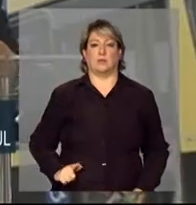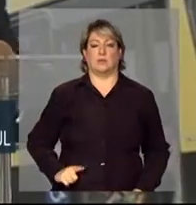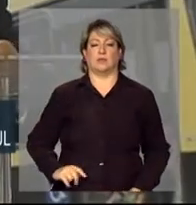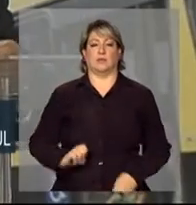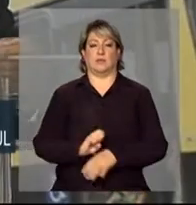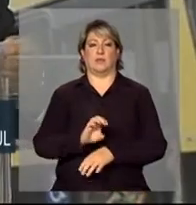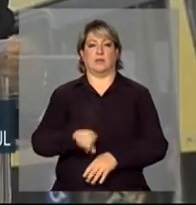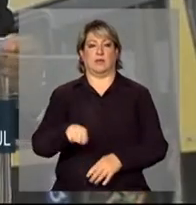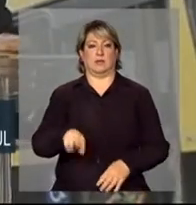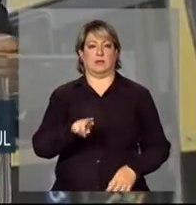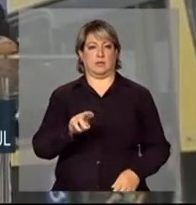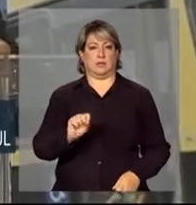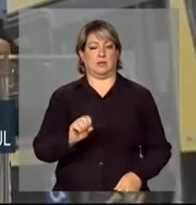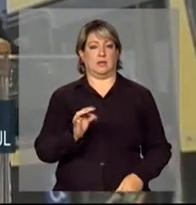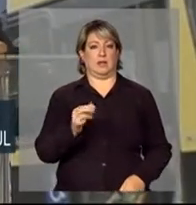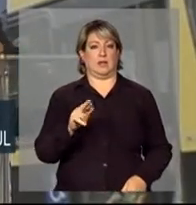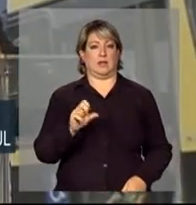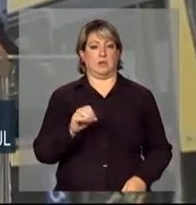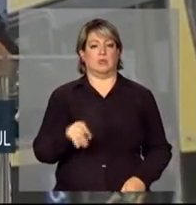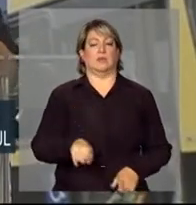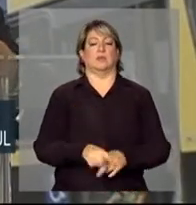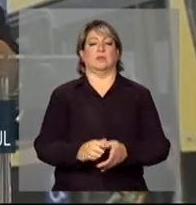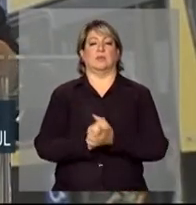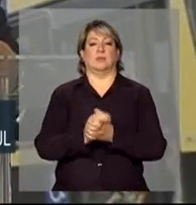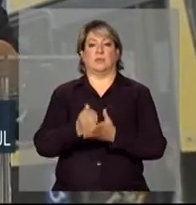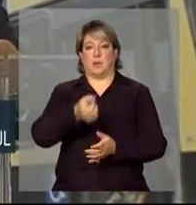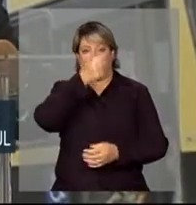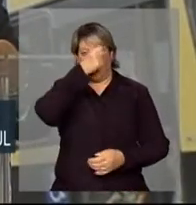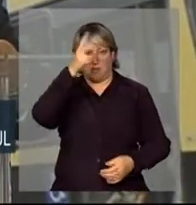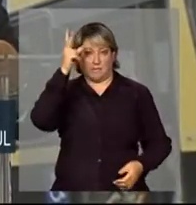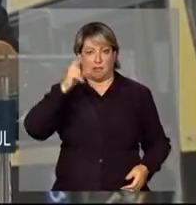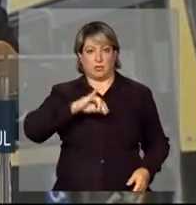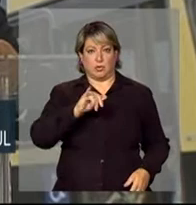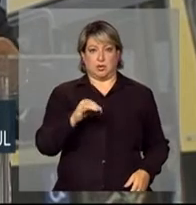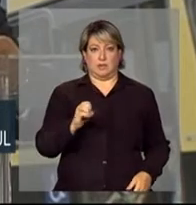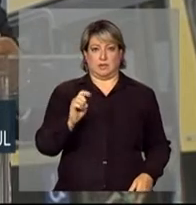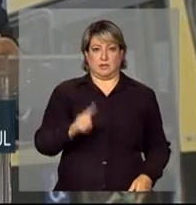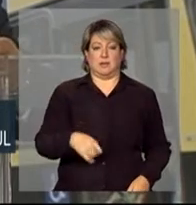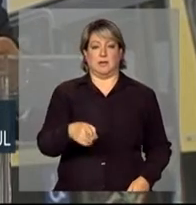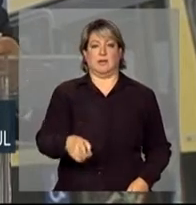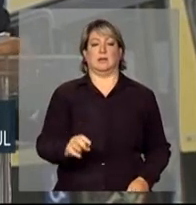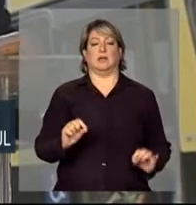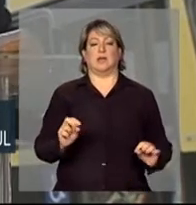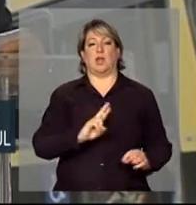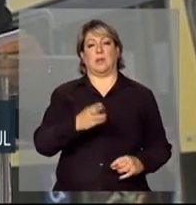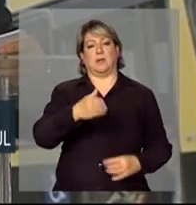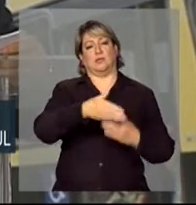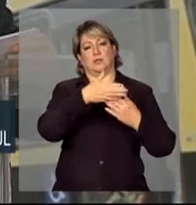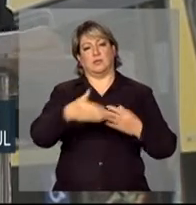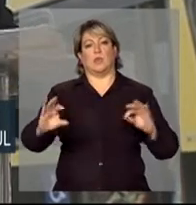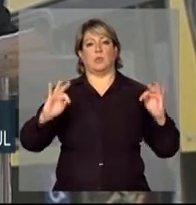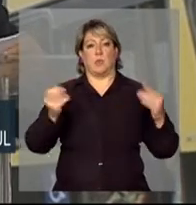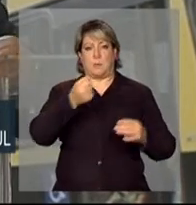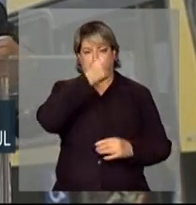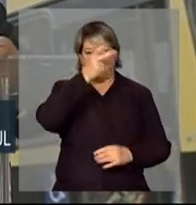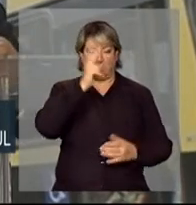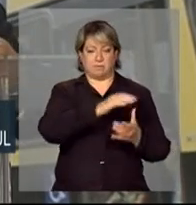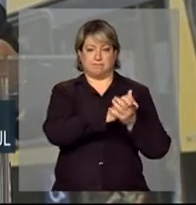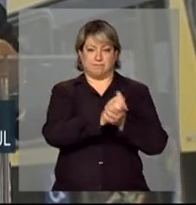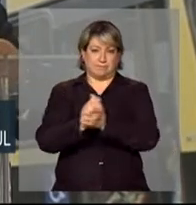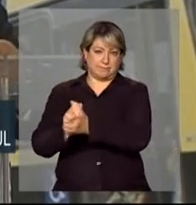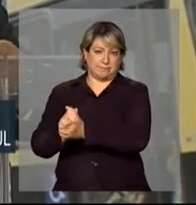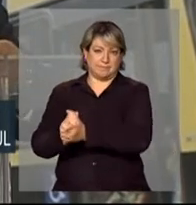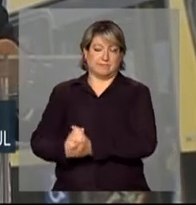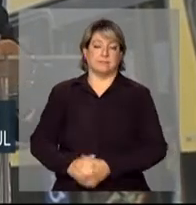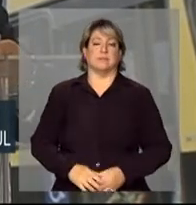Grande do Sul, Tarso Genro, cumprimentar aqui o prefeito Fortunati, em nome dele todos os prefeitos aqui presentes,